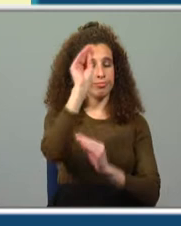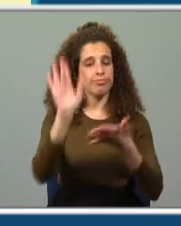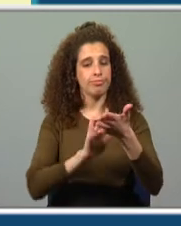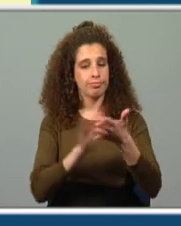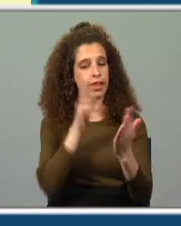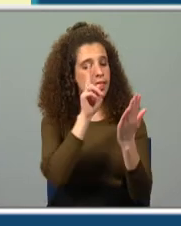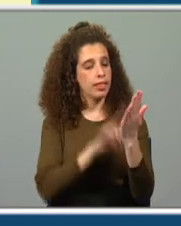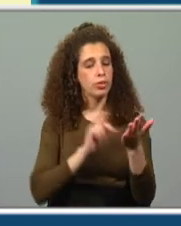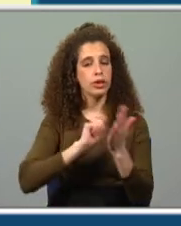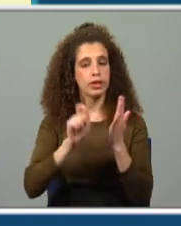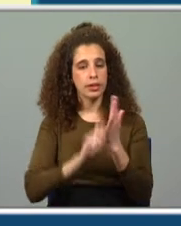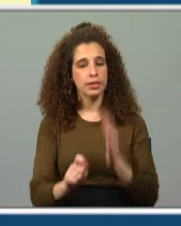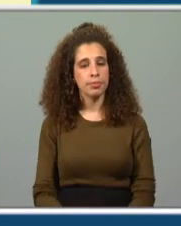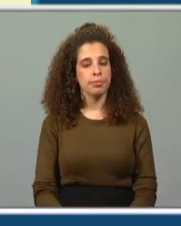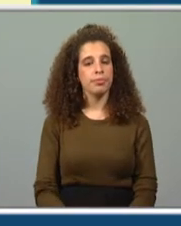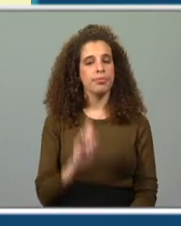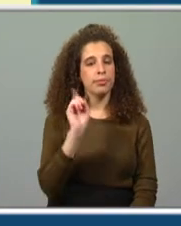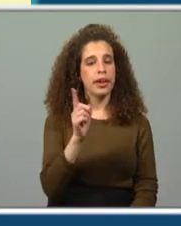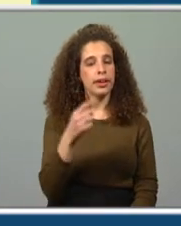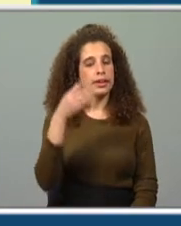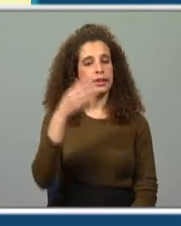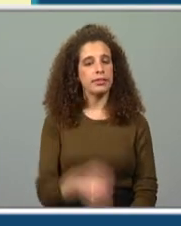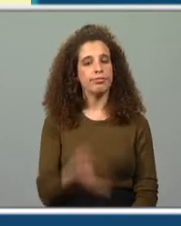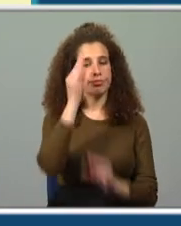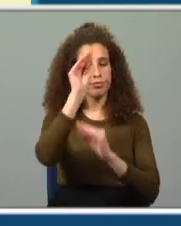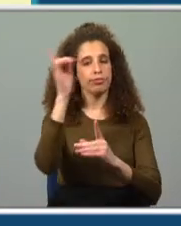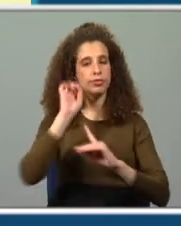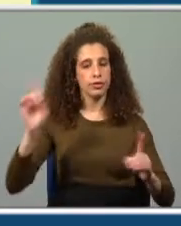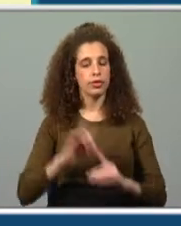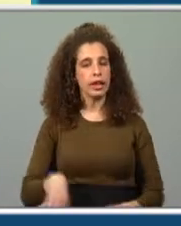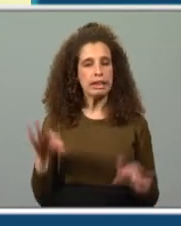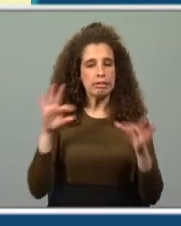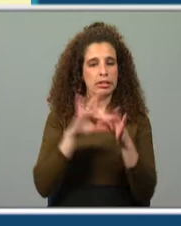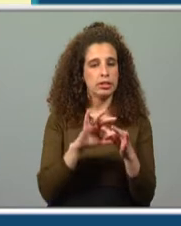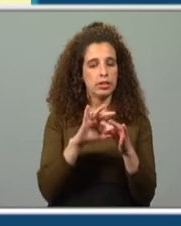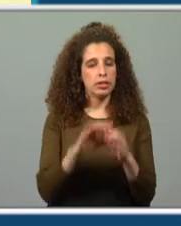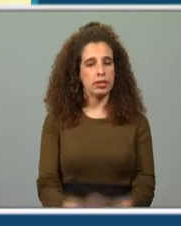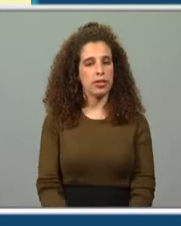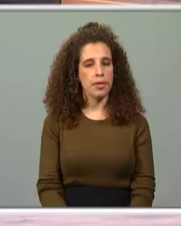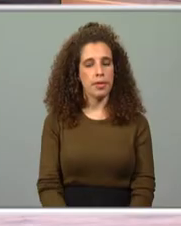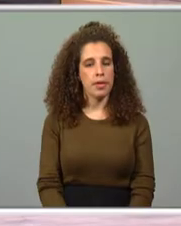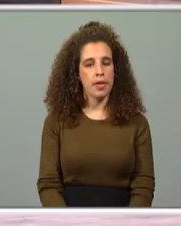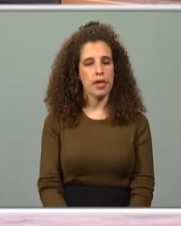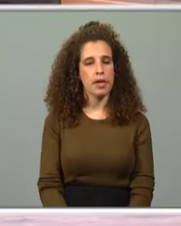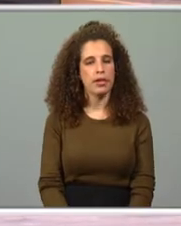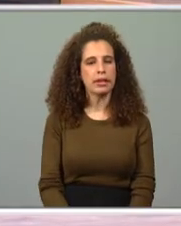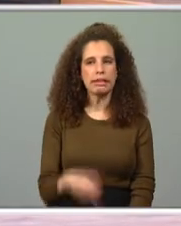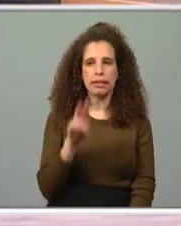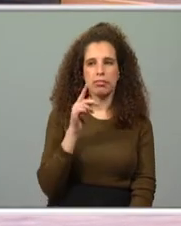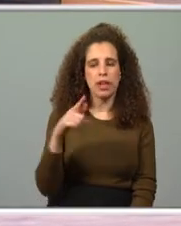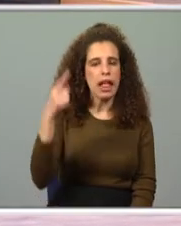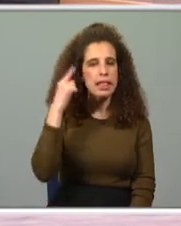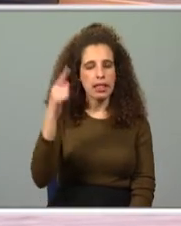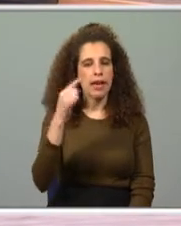literária, leitura e escrita, e as de educação musical. Que tem muito a ver com a identificação auditiva de vários